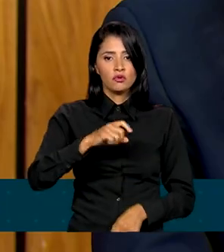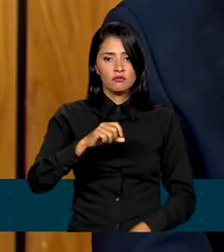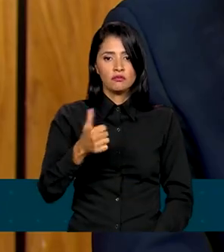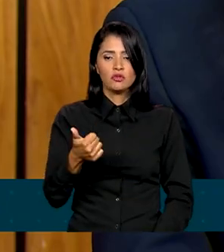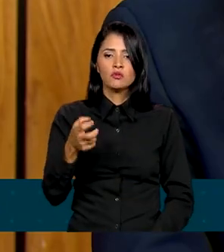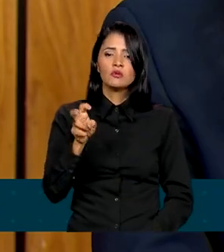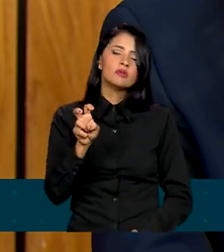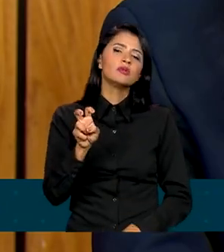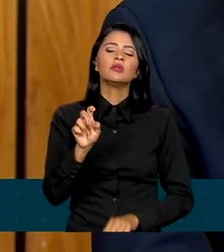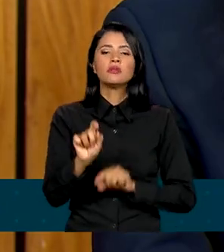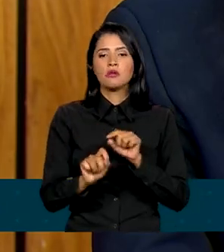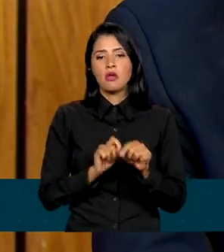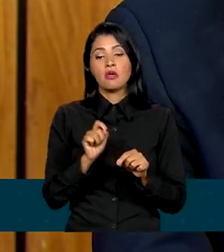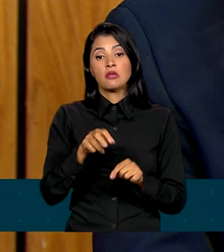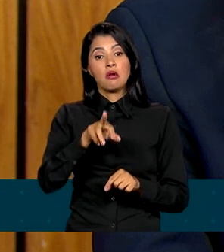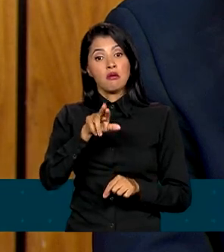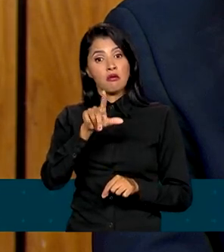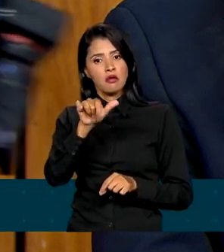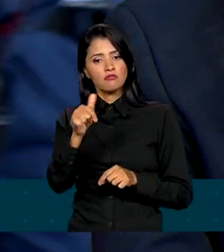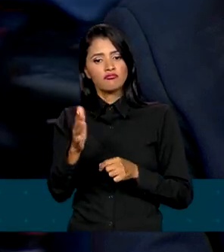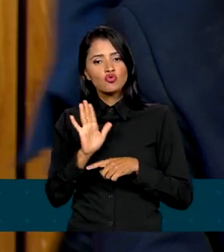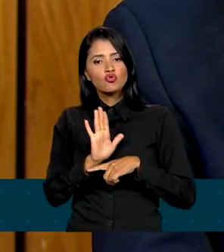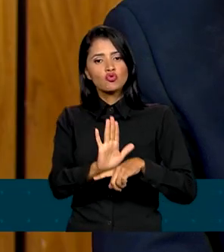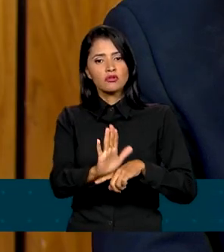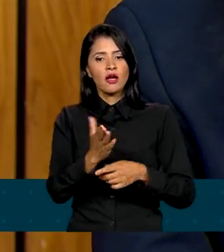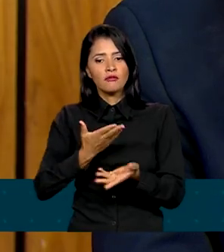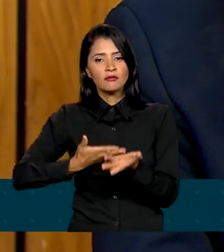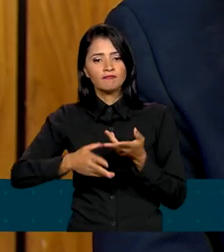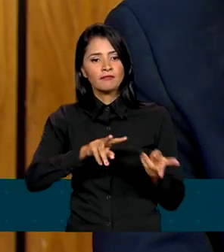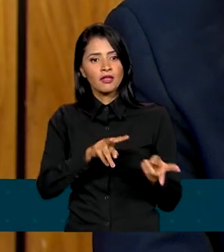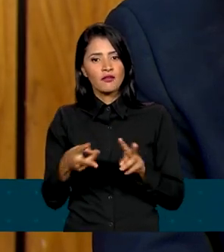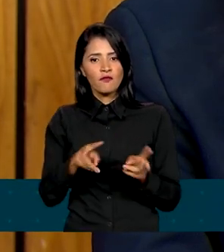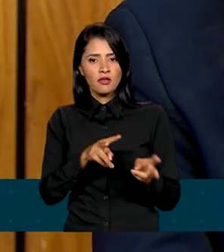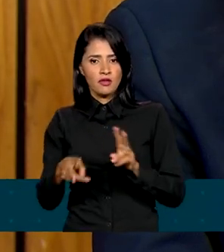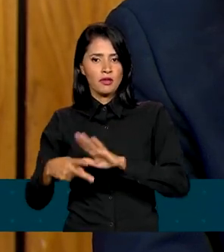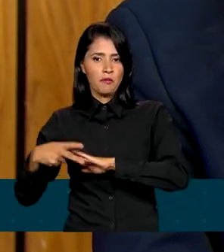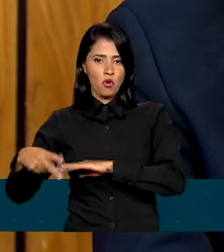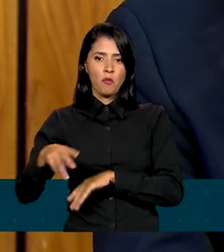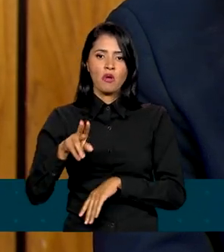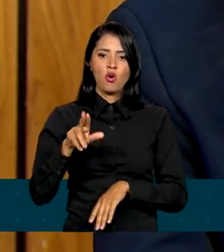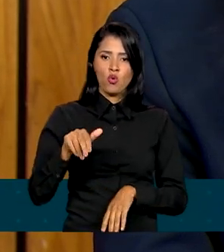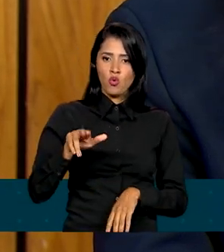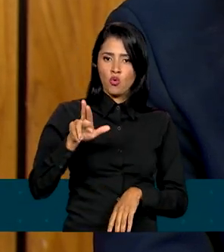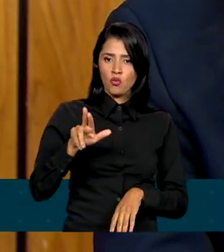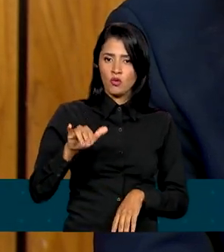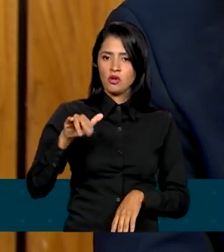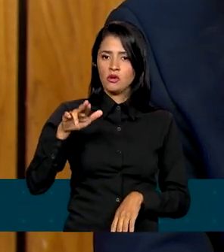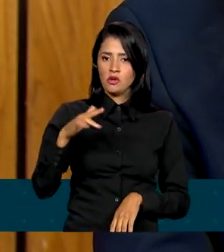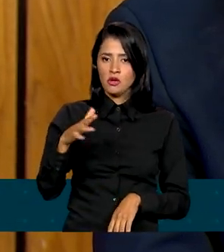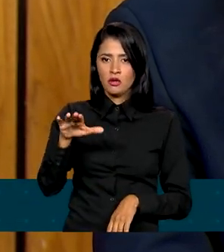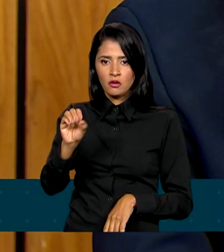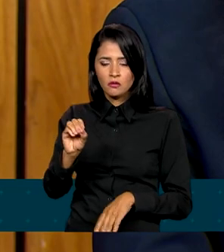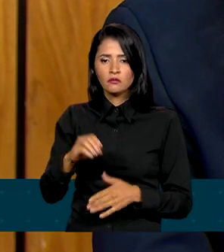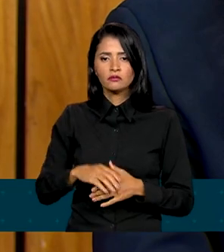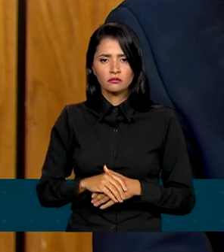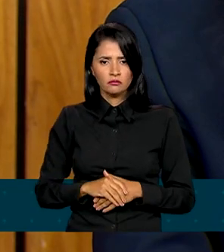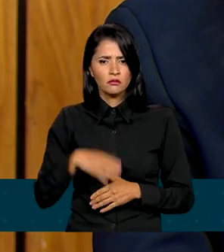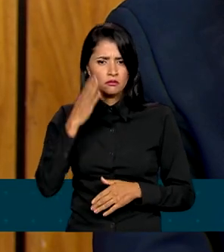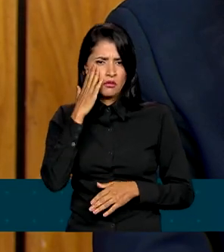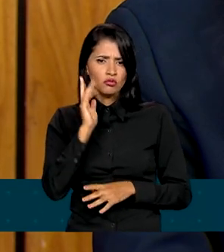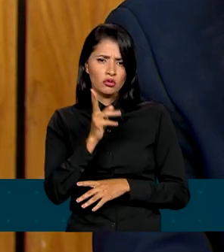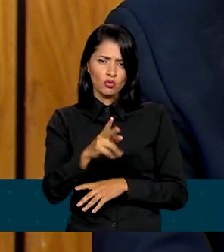justamente uma rede que ajudava no acompanhamento das transferências da União. E a gente sabe que, com a descontinuidade do PAC